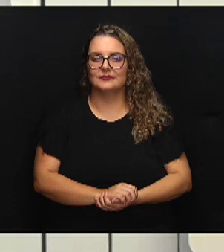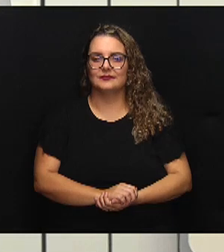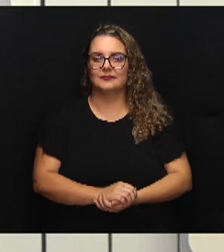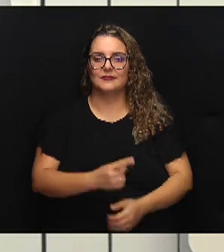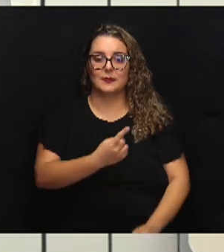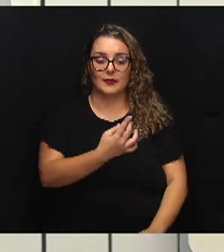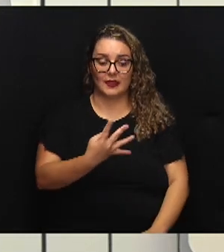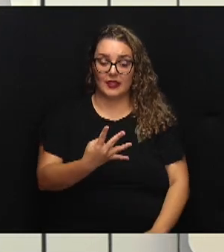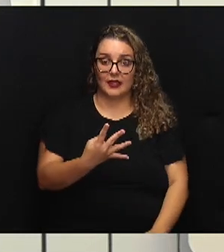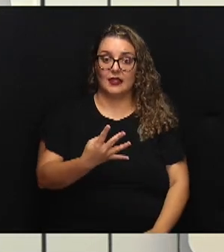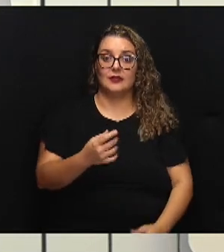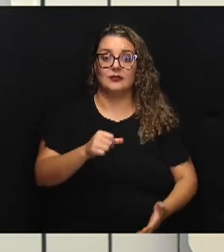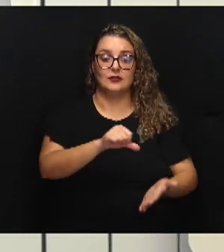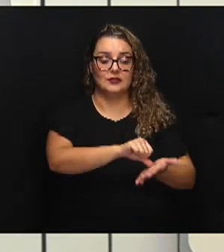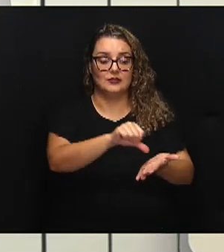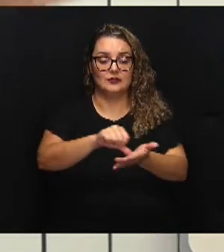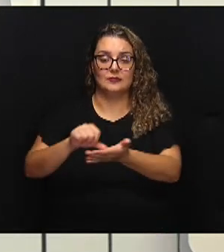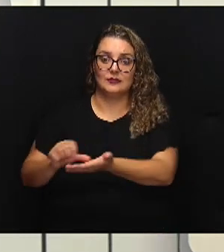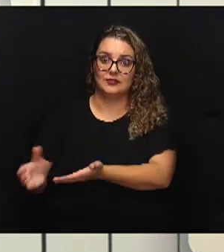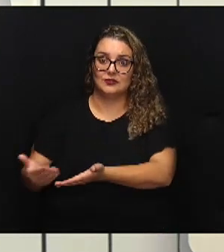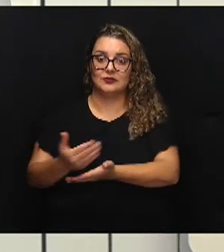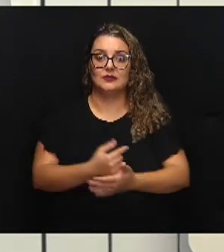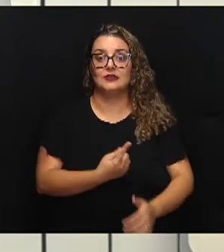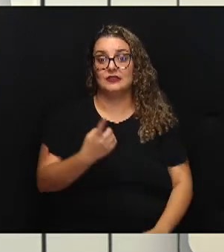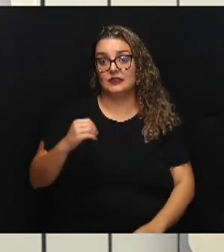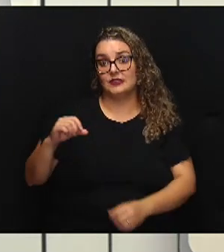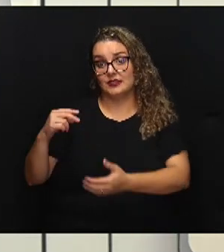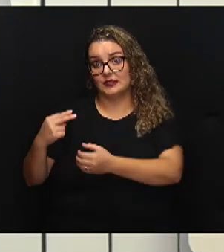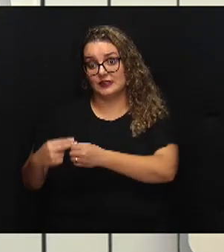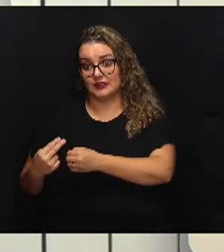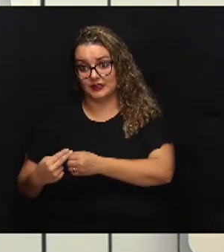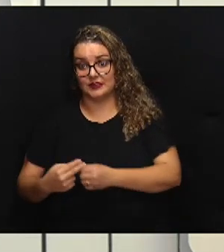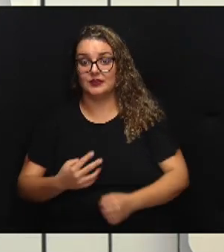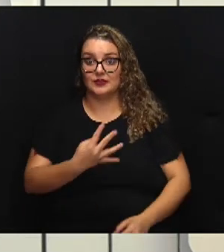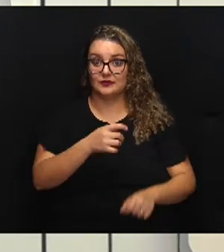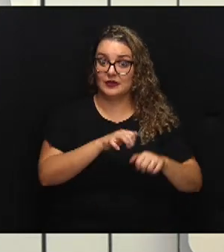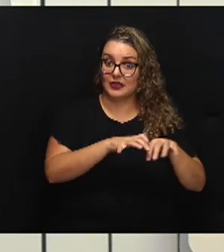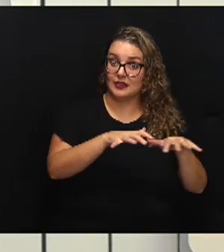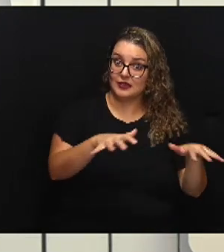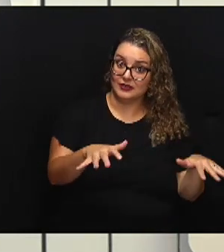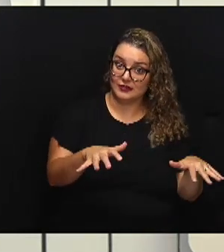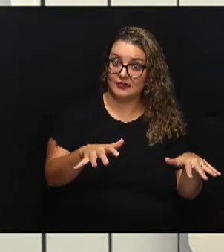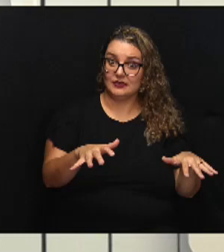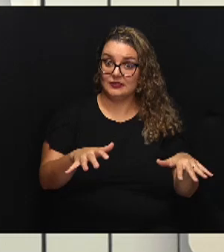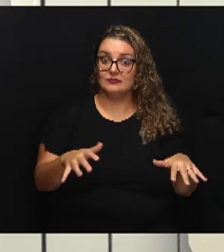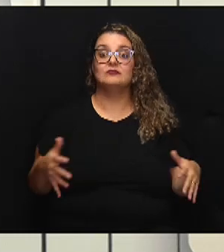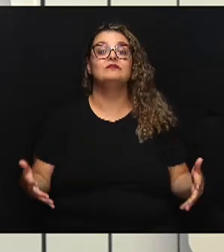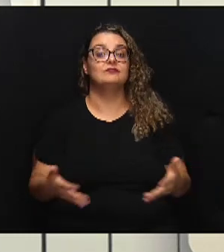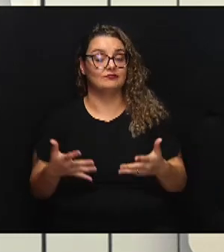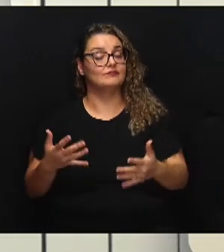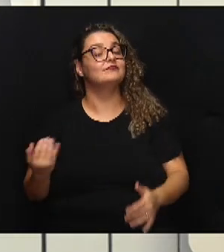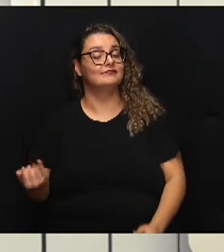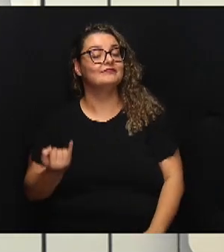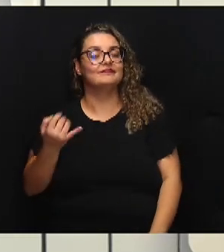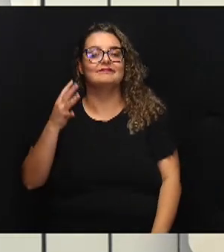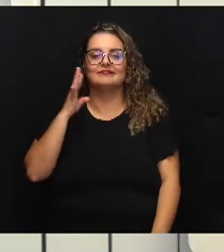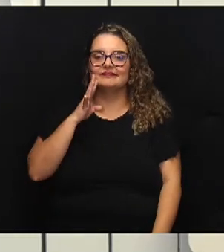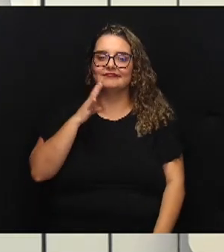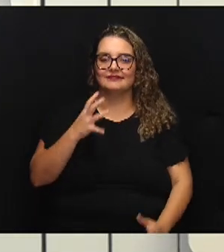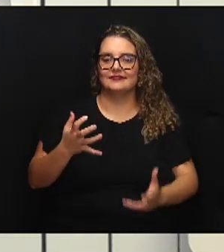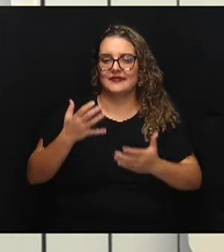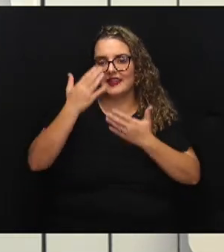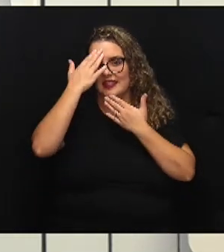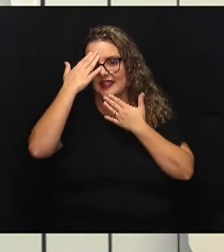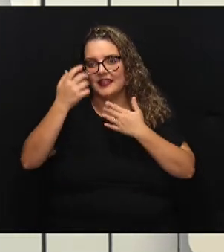14 pontos de arrecadação, 10 na Unicamp, 4 espalhadas pela cidade. Iniciativa muito bacana. Quero agradecer ao